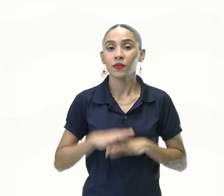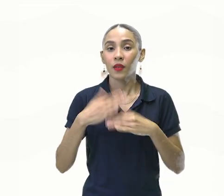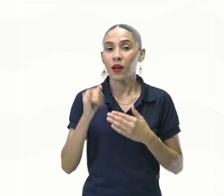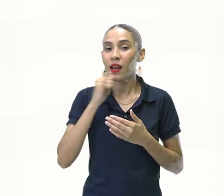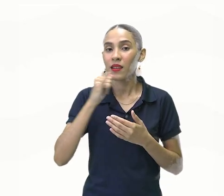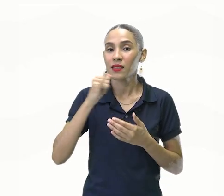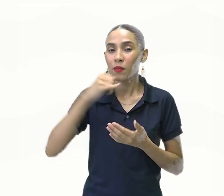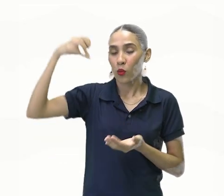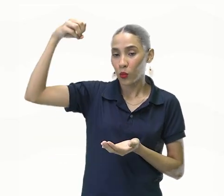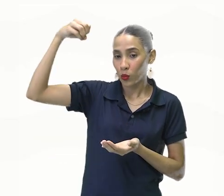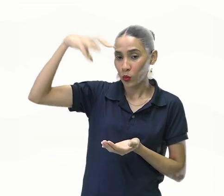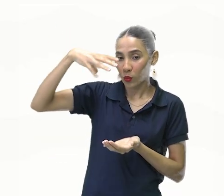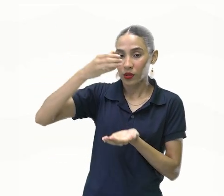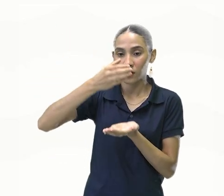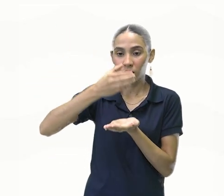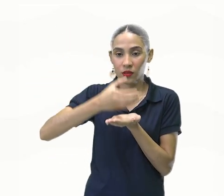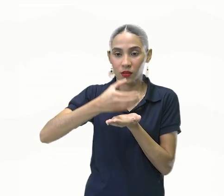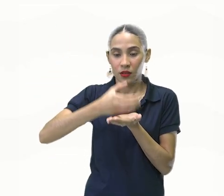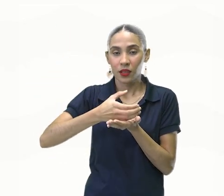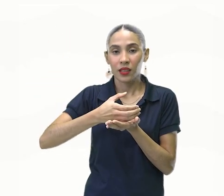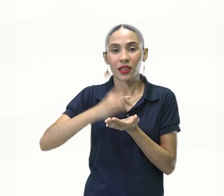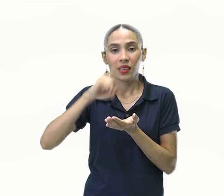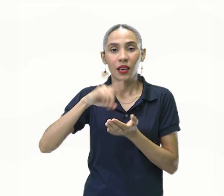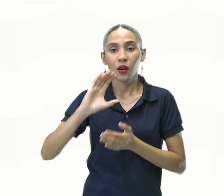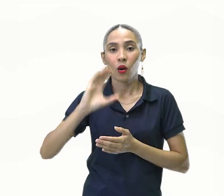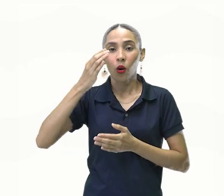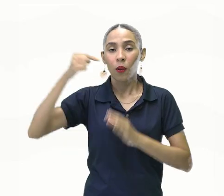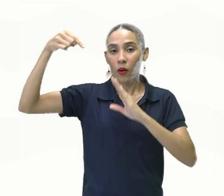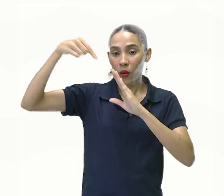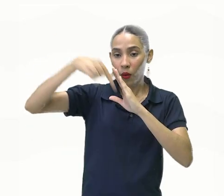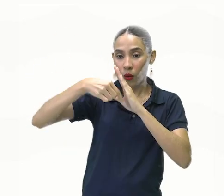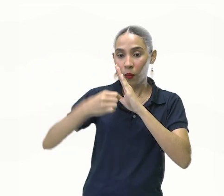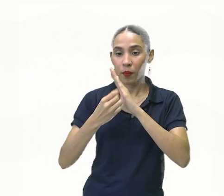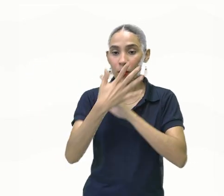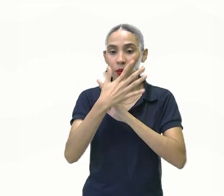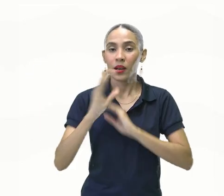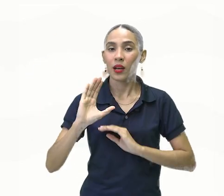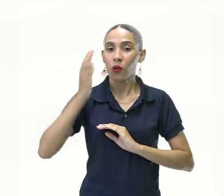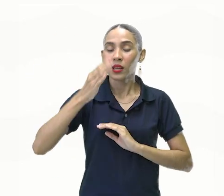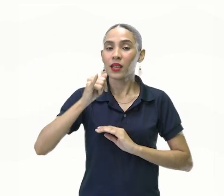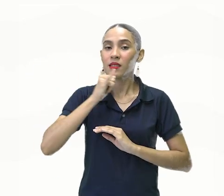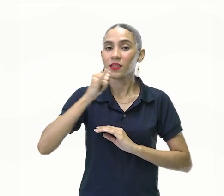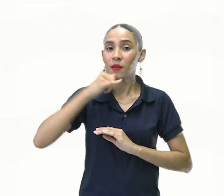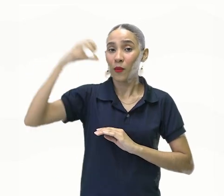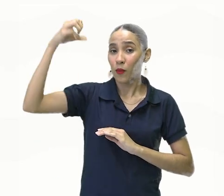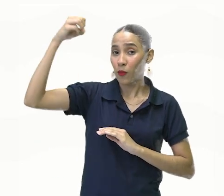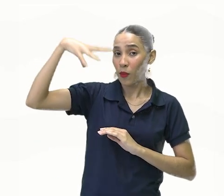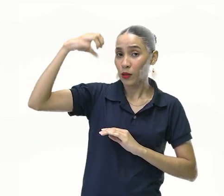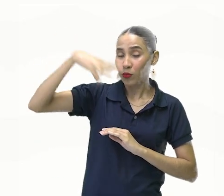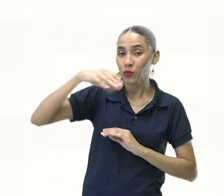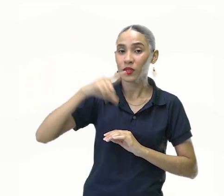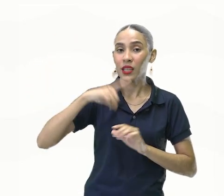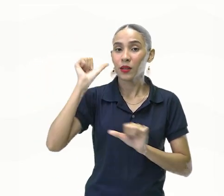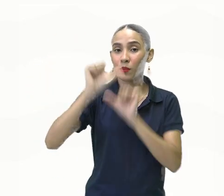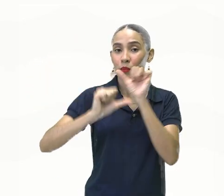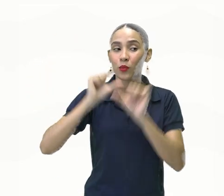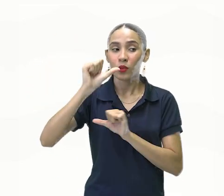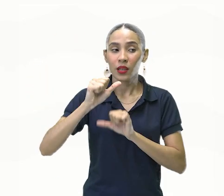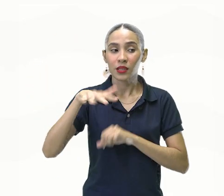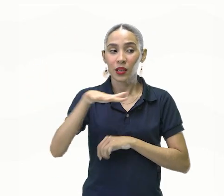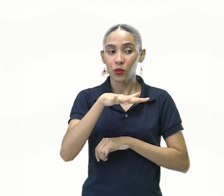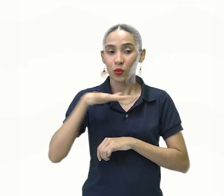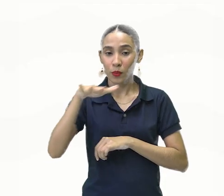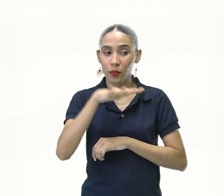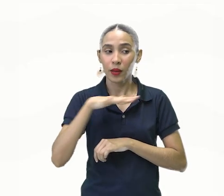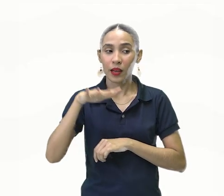aí que esse desvio você tem, que é um fenômeno óptico que ocorre quando a luz sofre